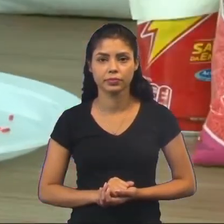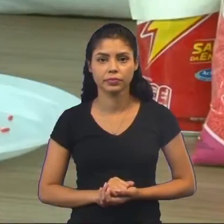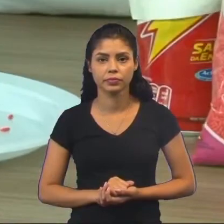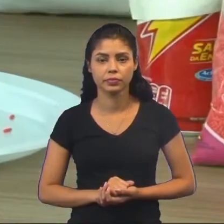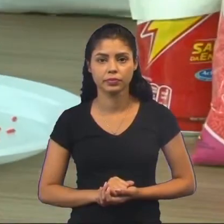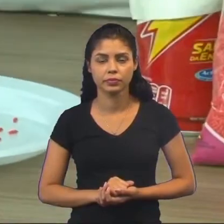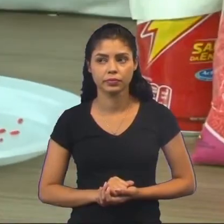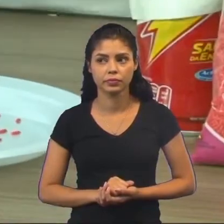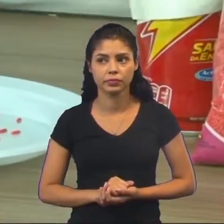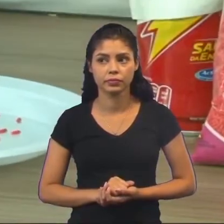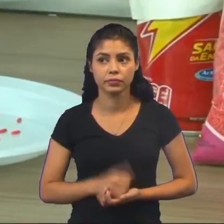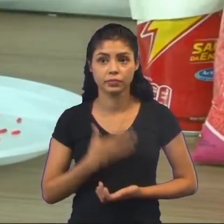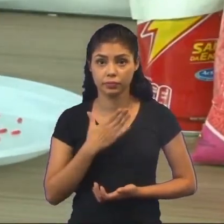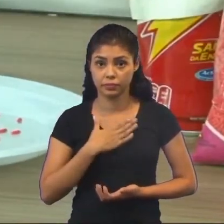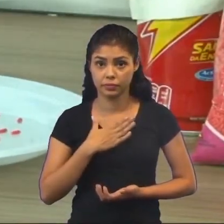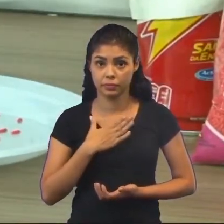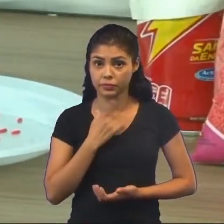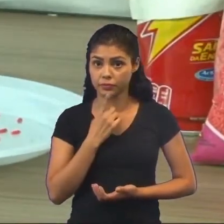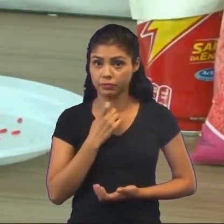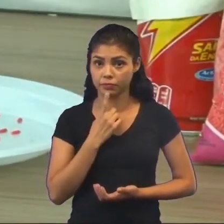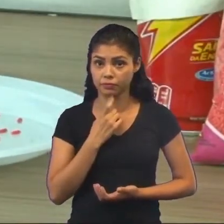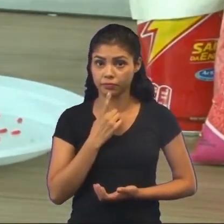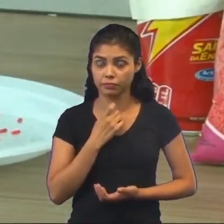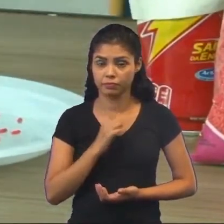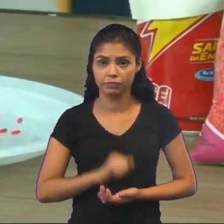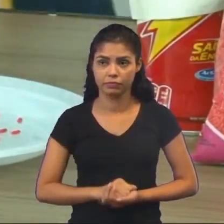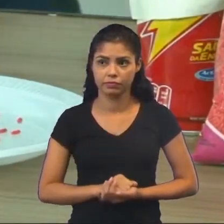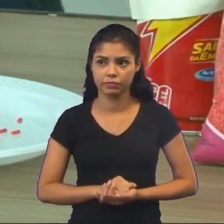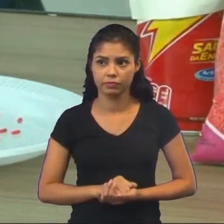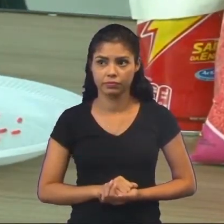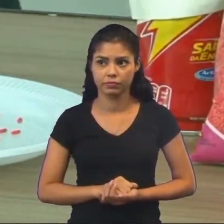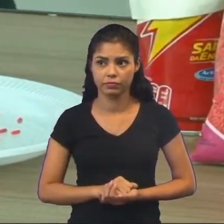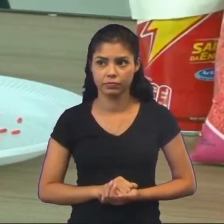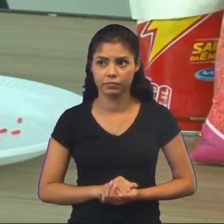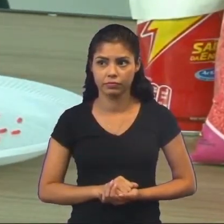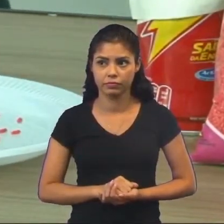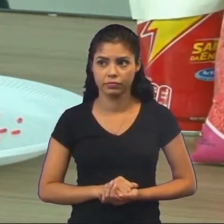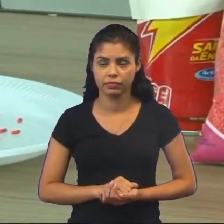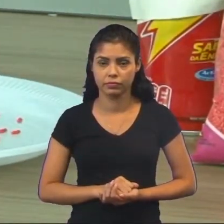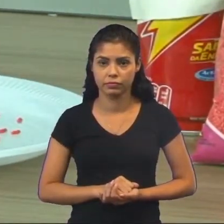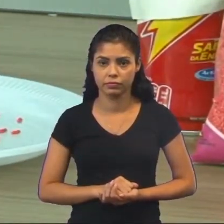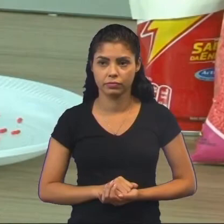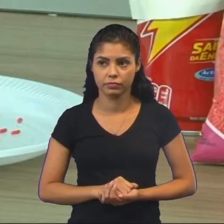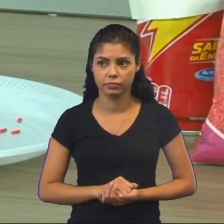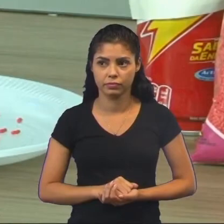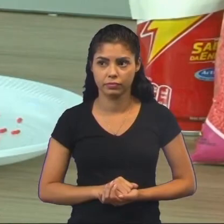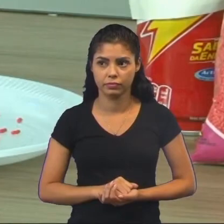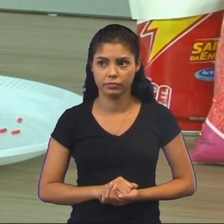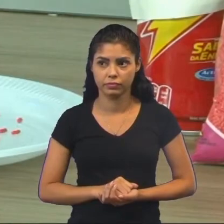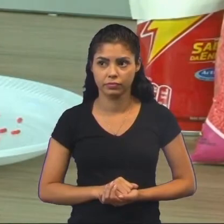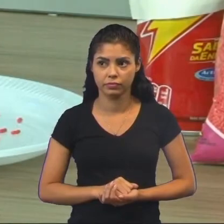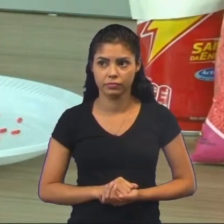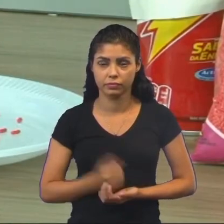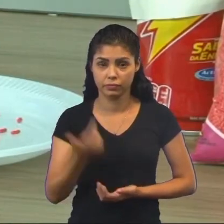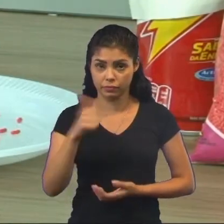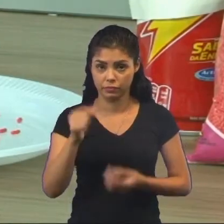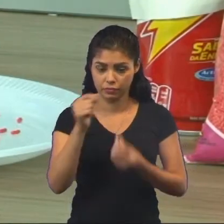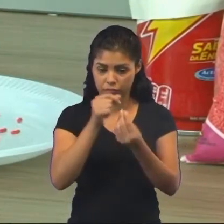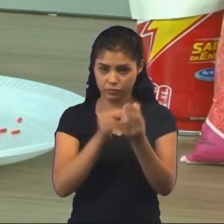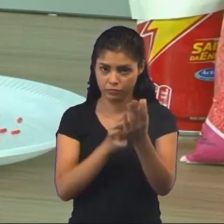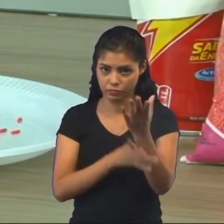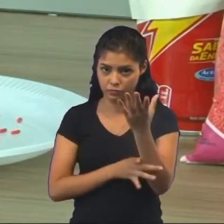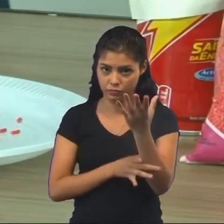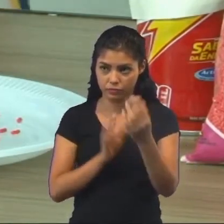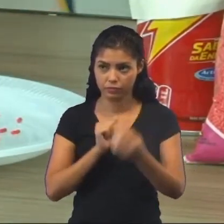Esse meu aqui é vermelho, tá? Então, vou colocar aqui a luva novamente.